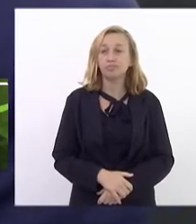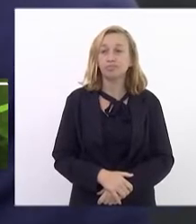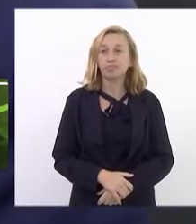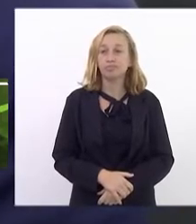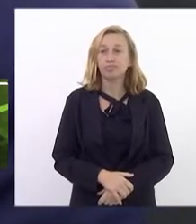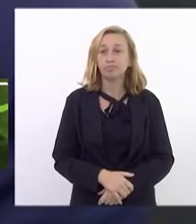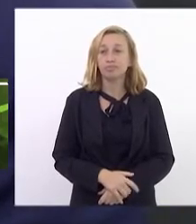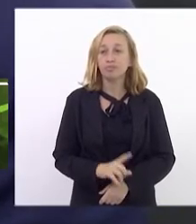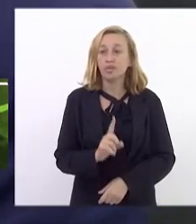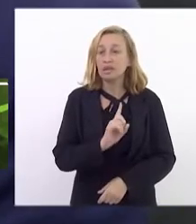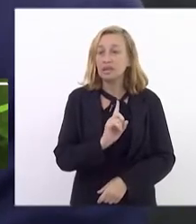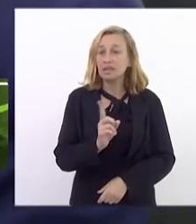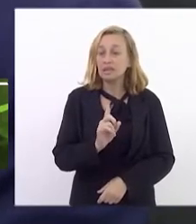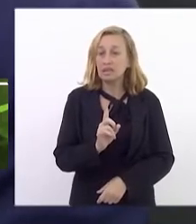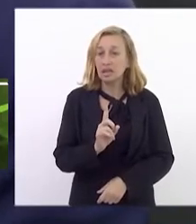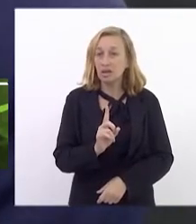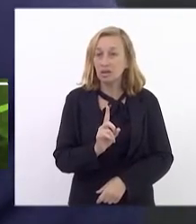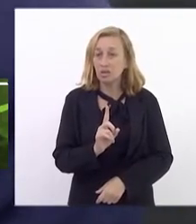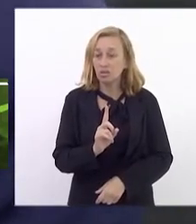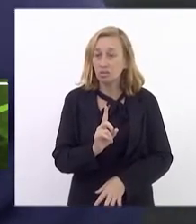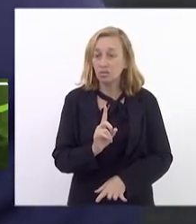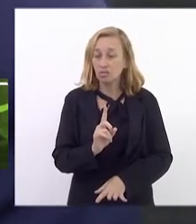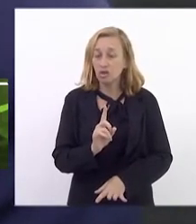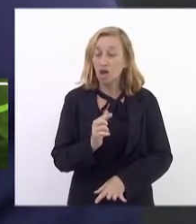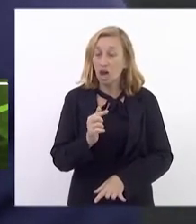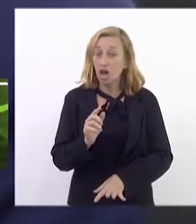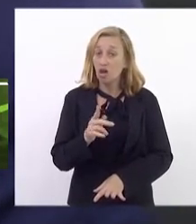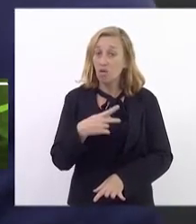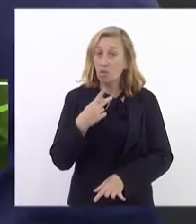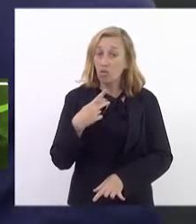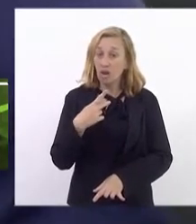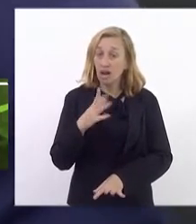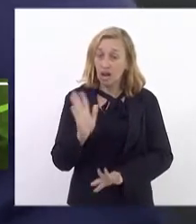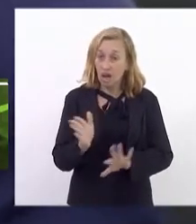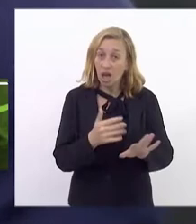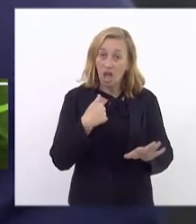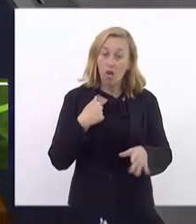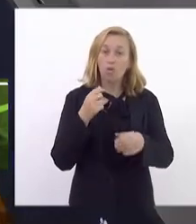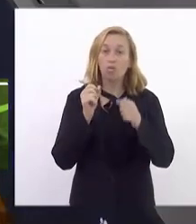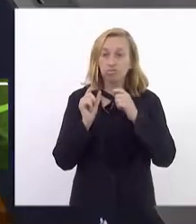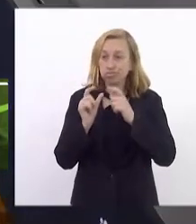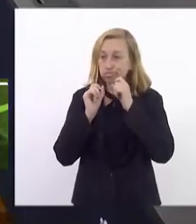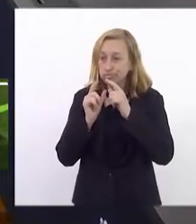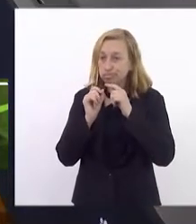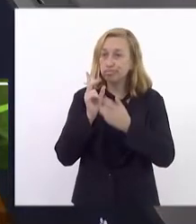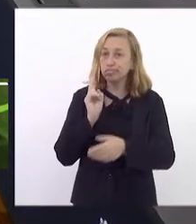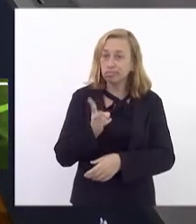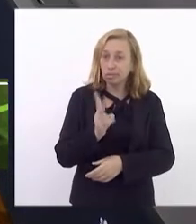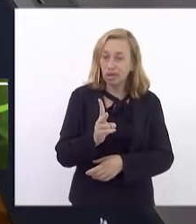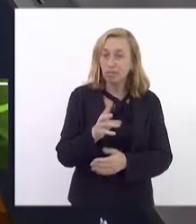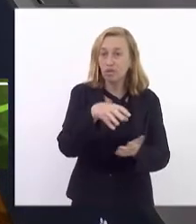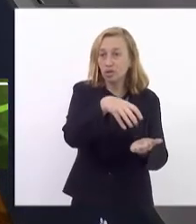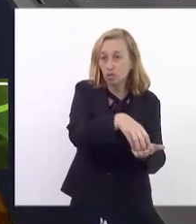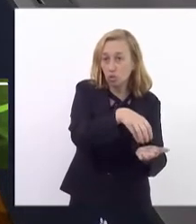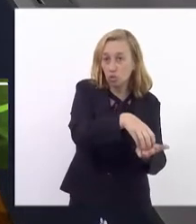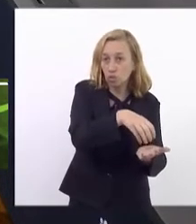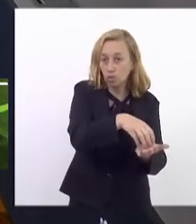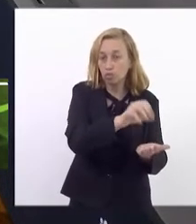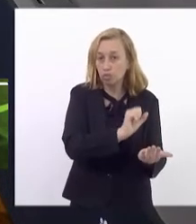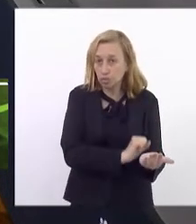a não conversa que eu reclamo o tempo todo entre órgãos, por exemplo,